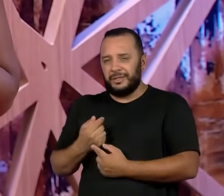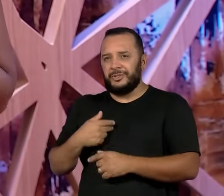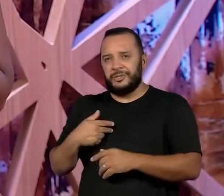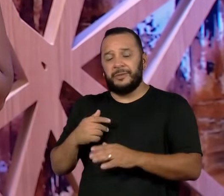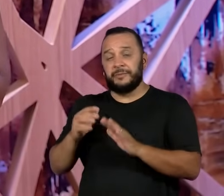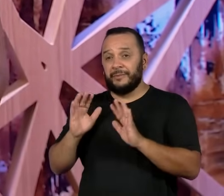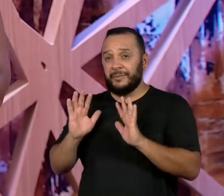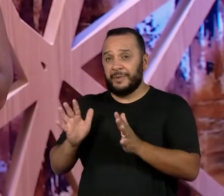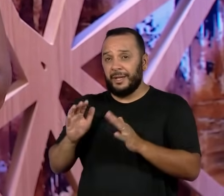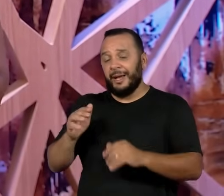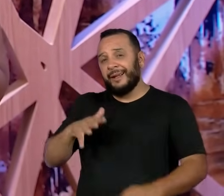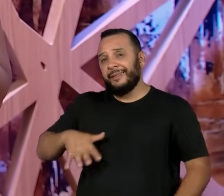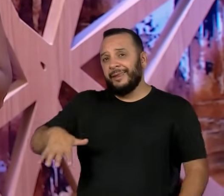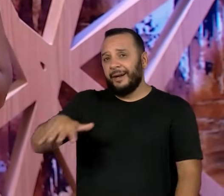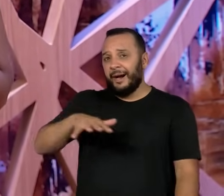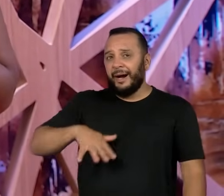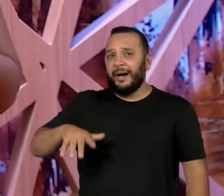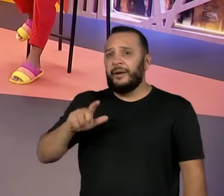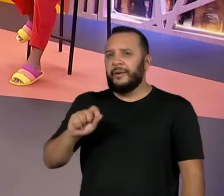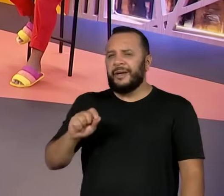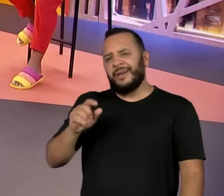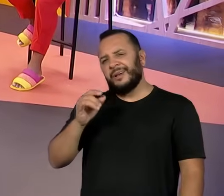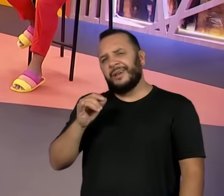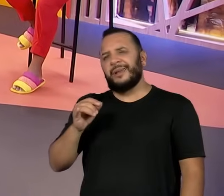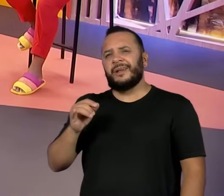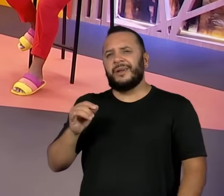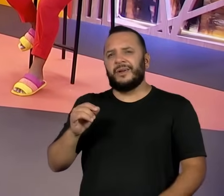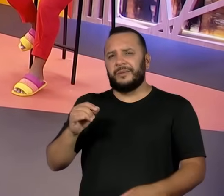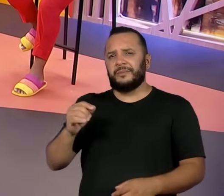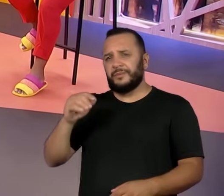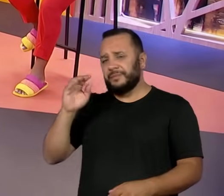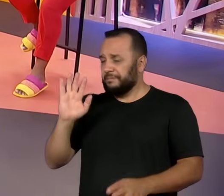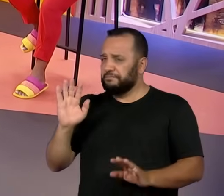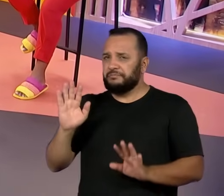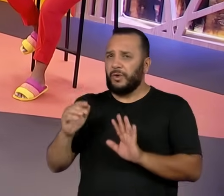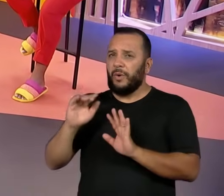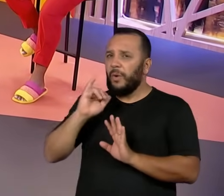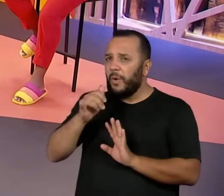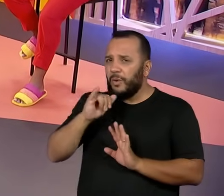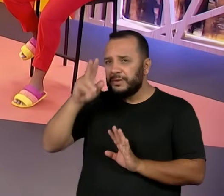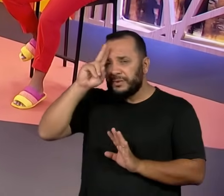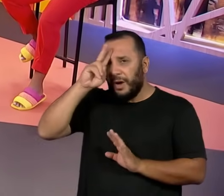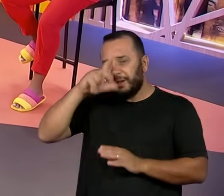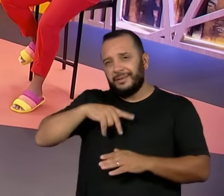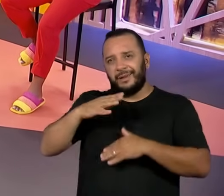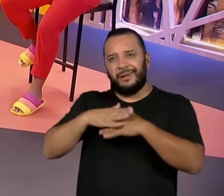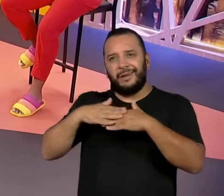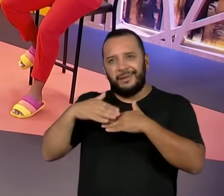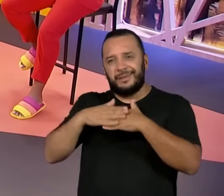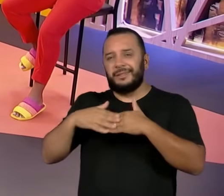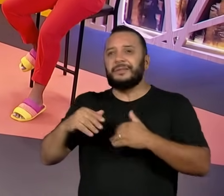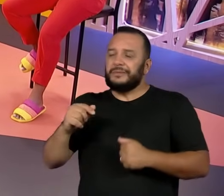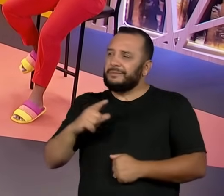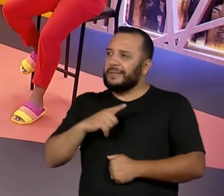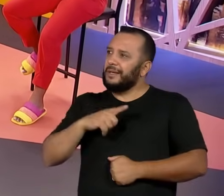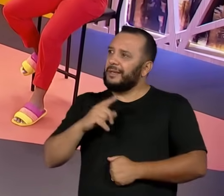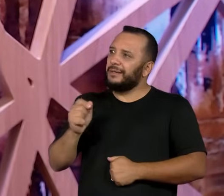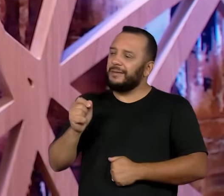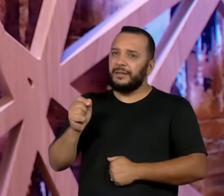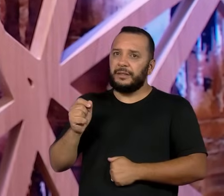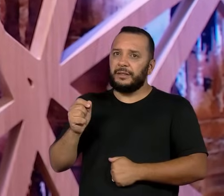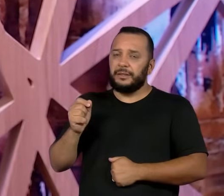introduzida nesse meio de brasilidade, que conta a Sim. história, que tem aconchego, que tenha presença e que vai fazer